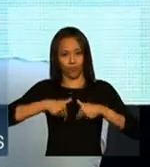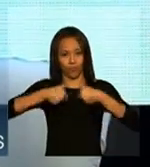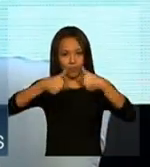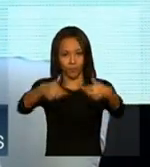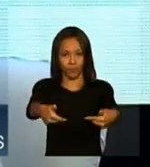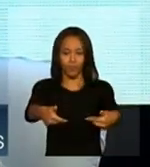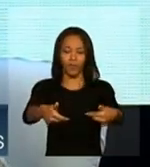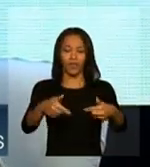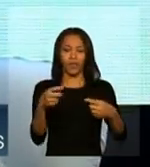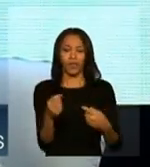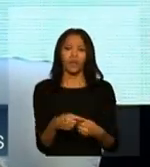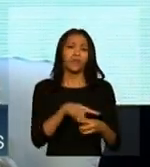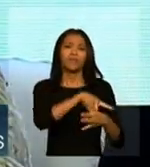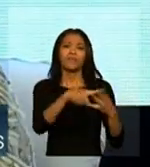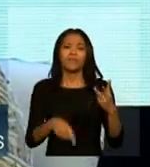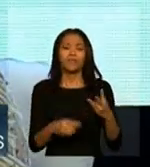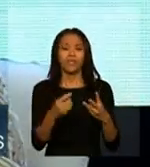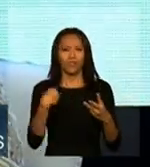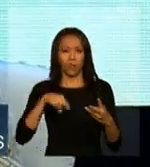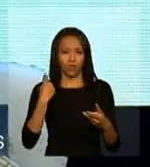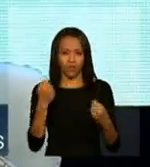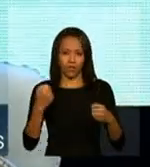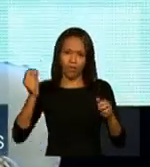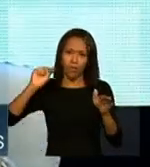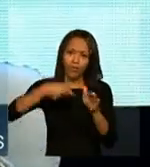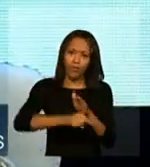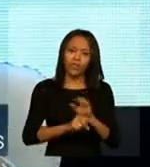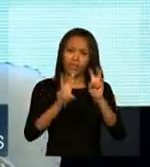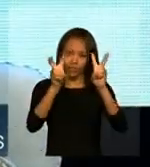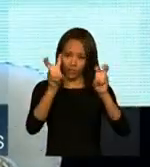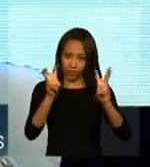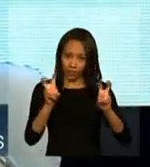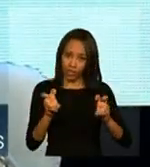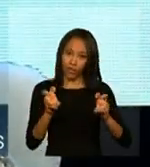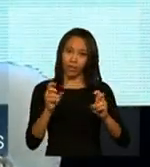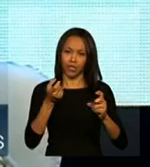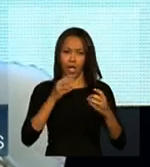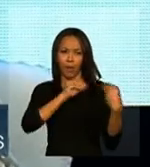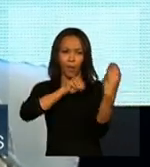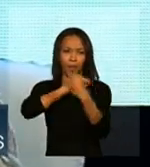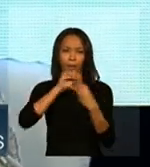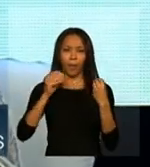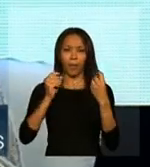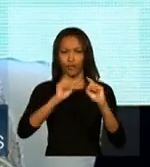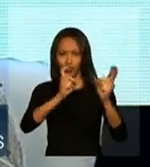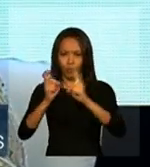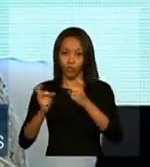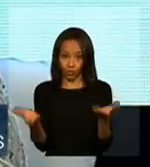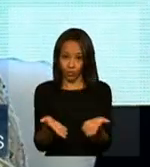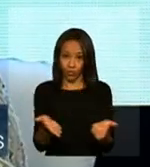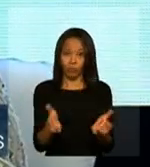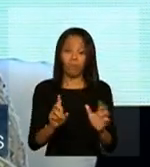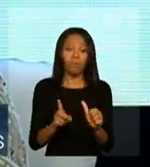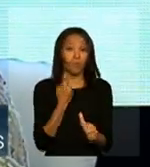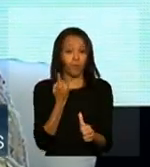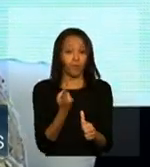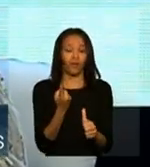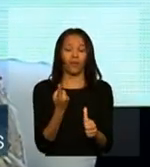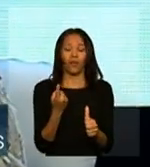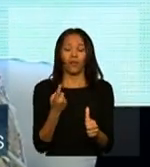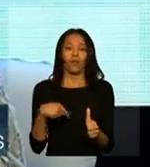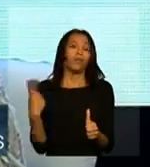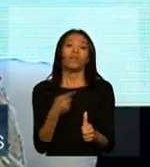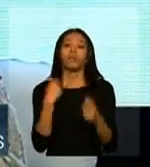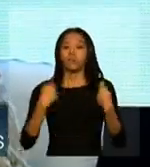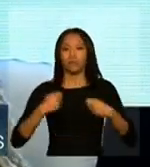que aprofundar ao longo desses debates que nós vamos fazer hoje. Primeiro, nós temos que avançar